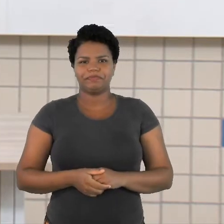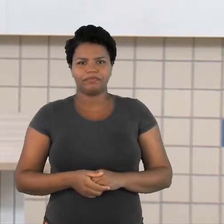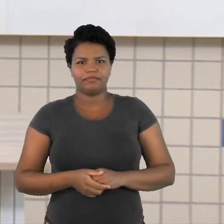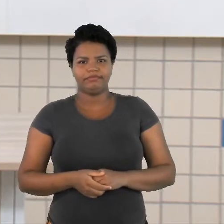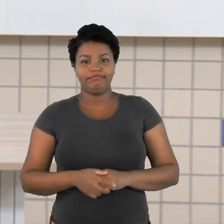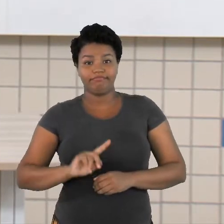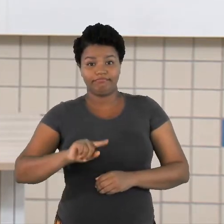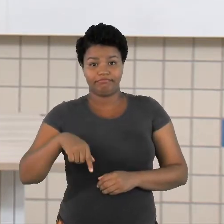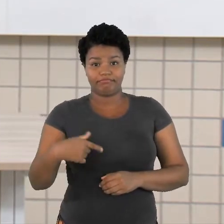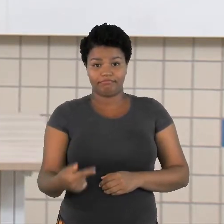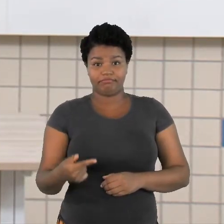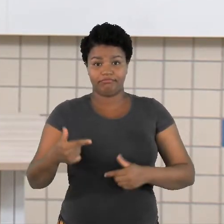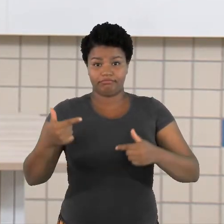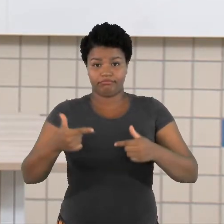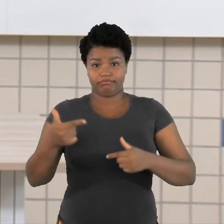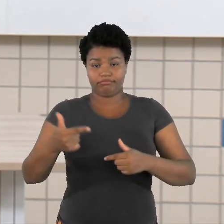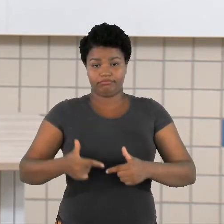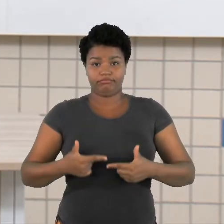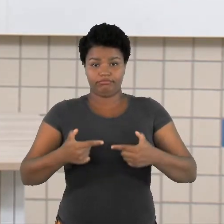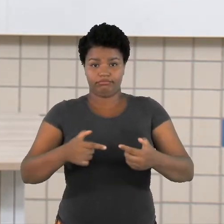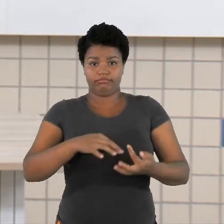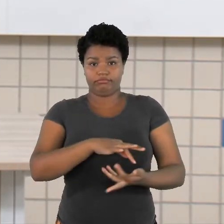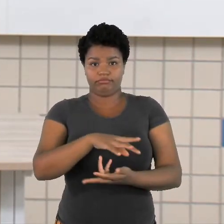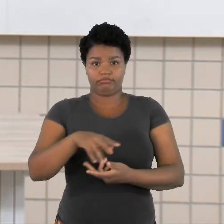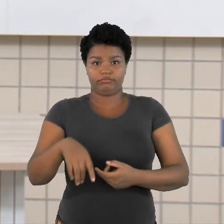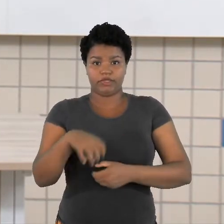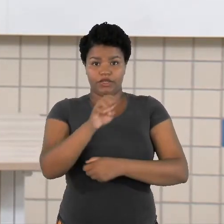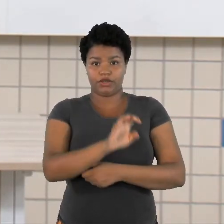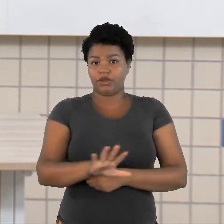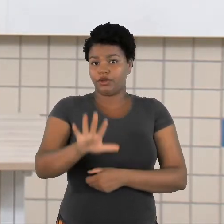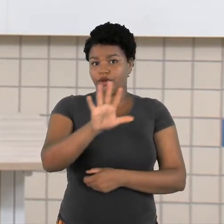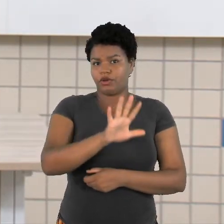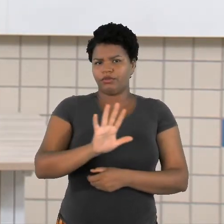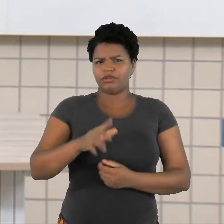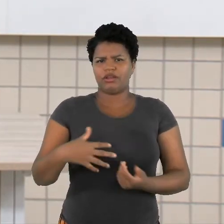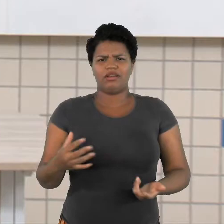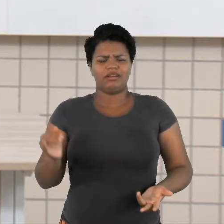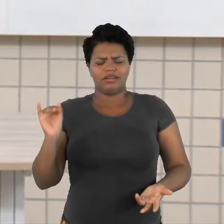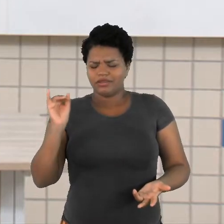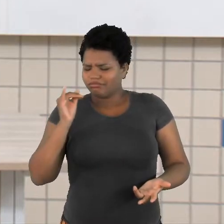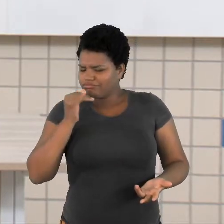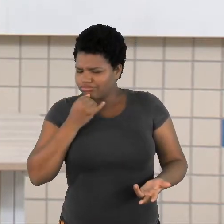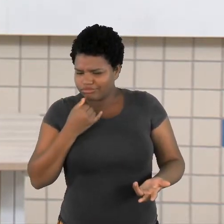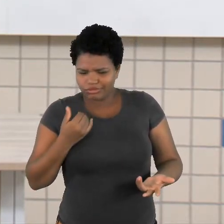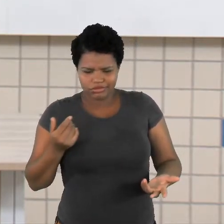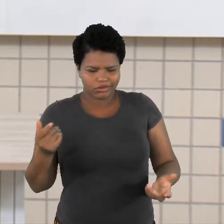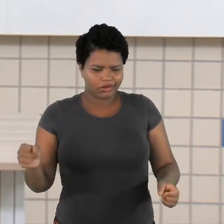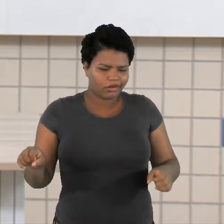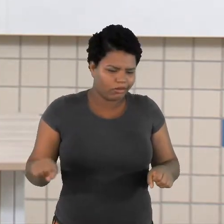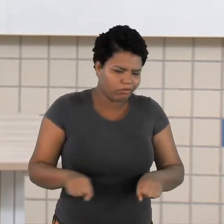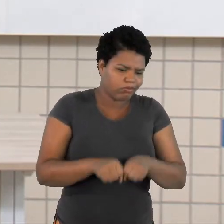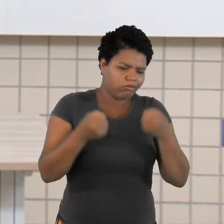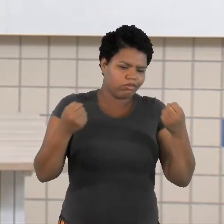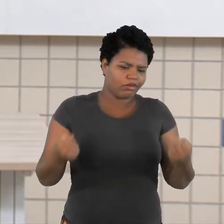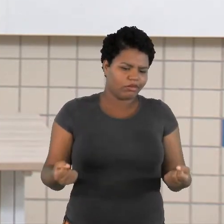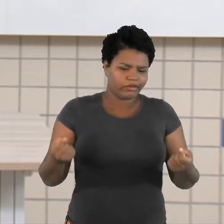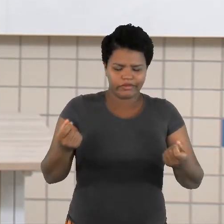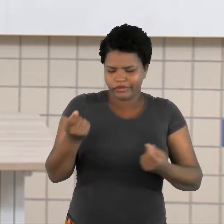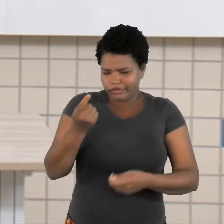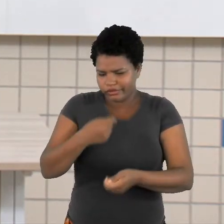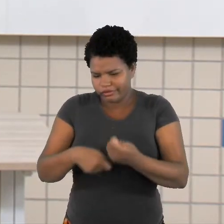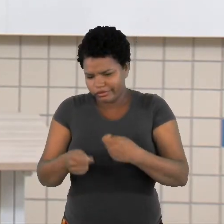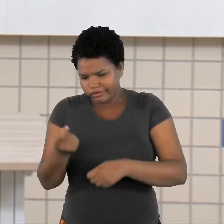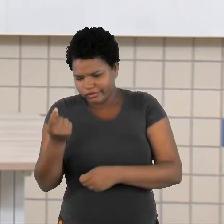Guerra Mundial, quando a Europa estava completamente arrasada financeiramente, militarmente,